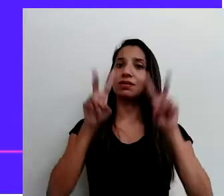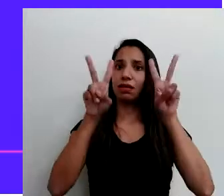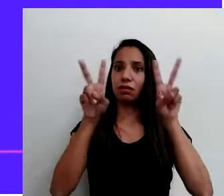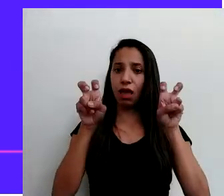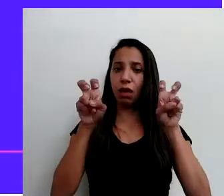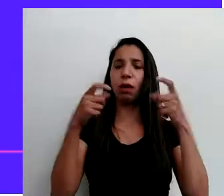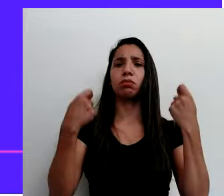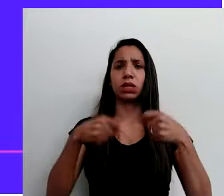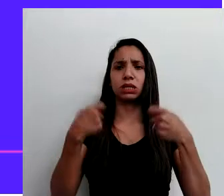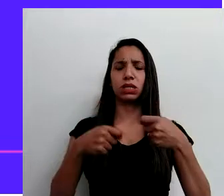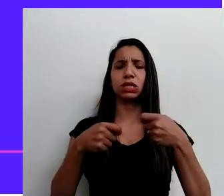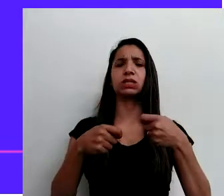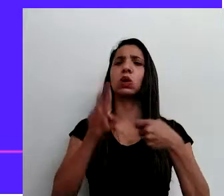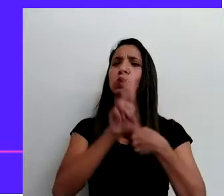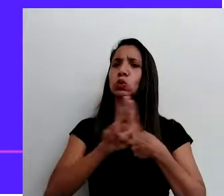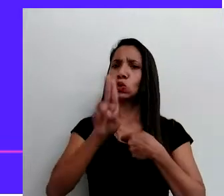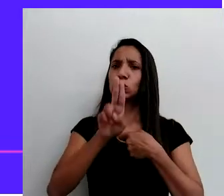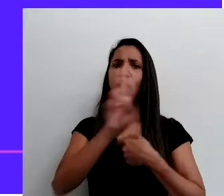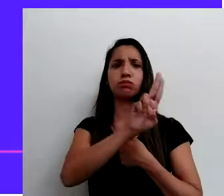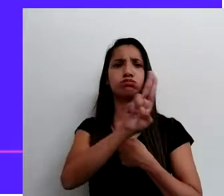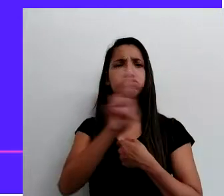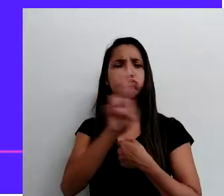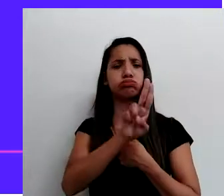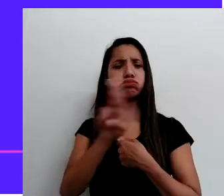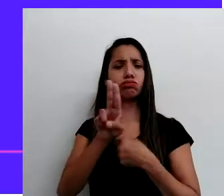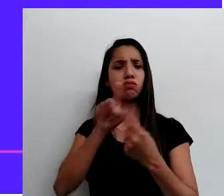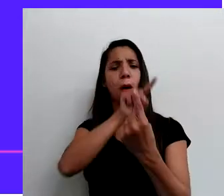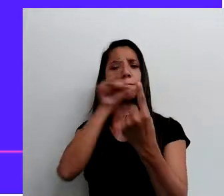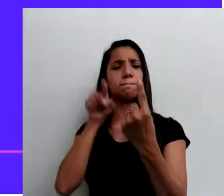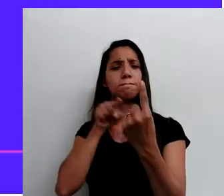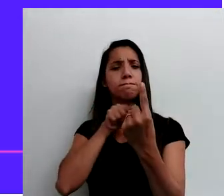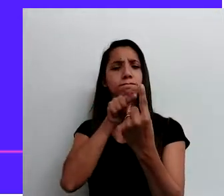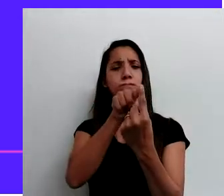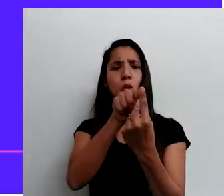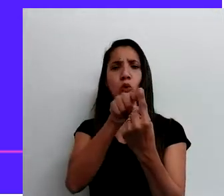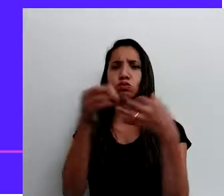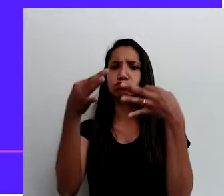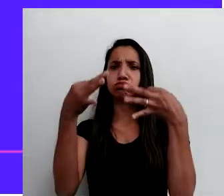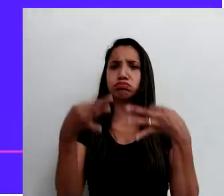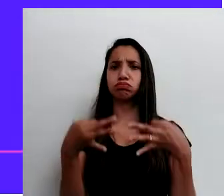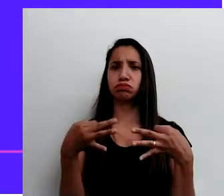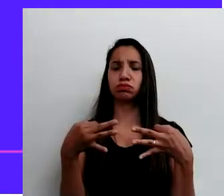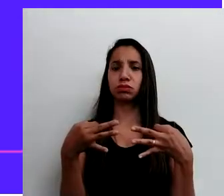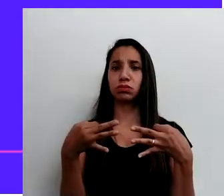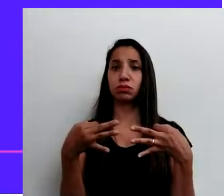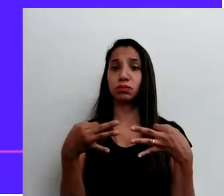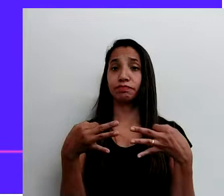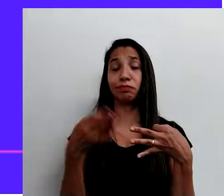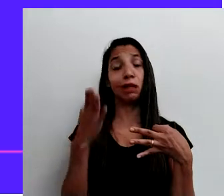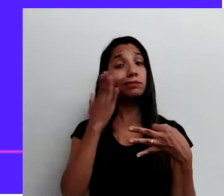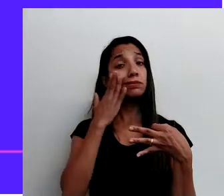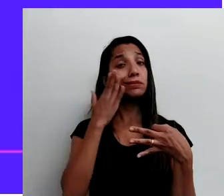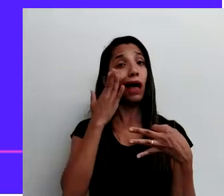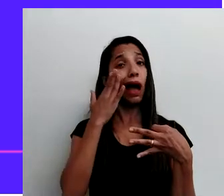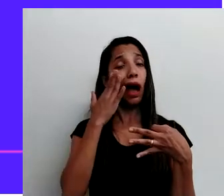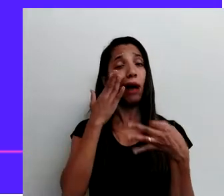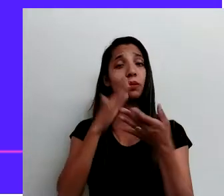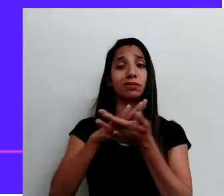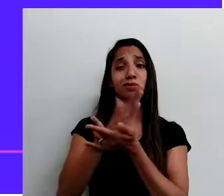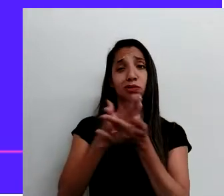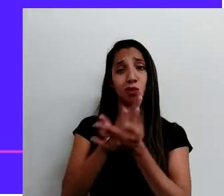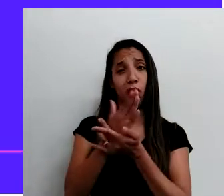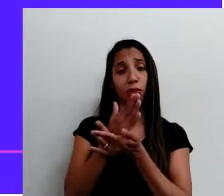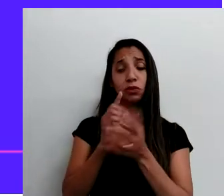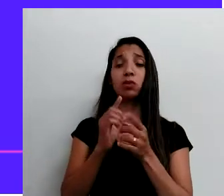dando complexidade à cobertura e ao tema, ainda que ele crie muito desconforto, e cria. Eu sou